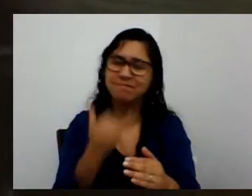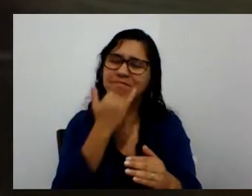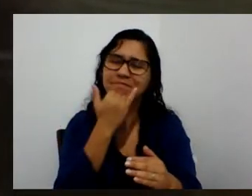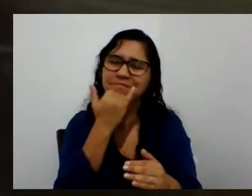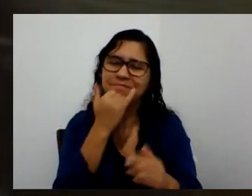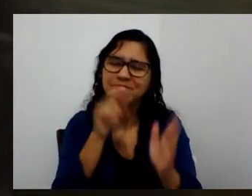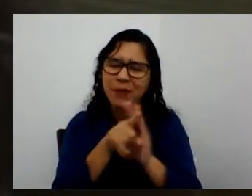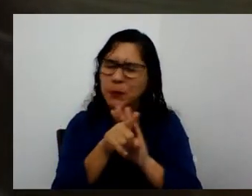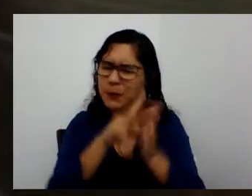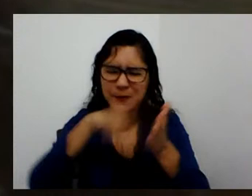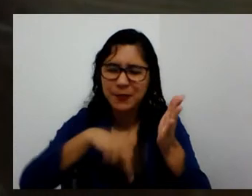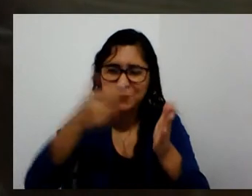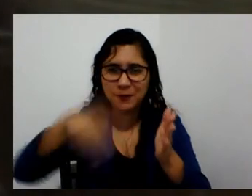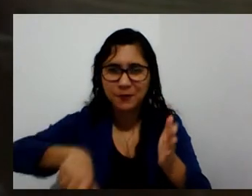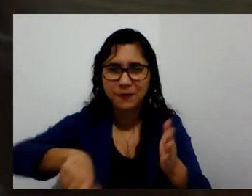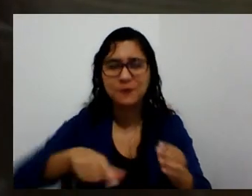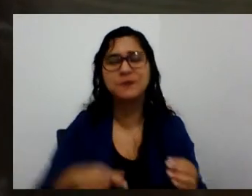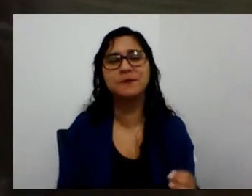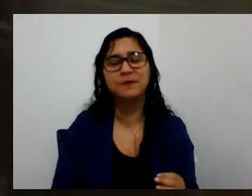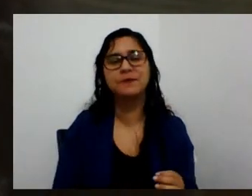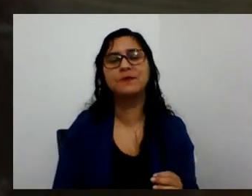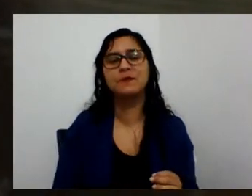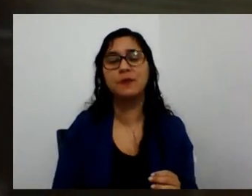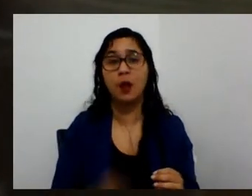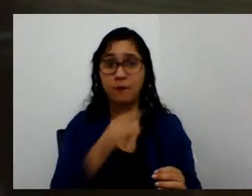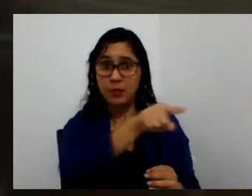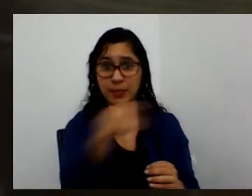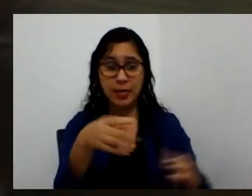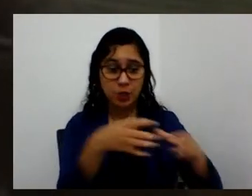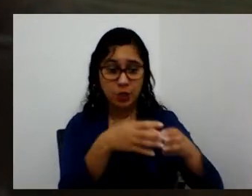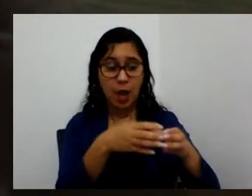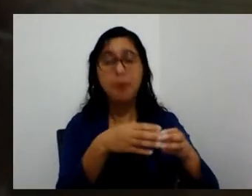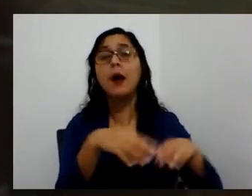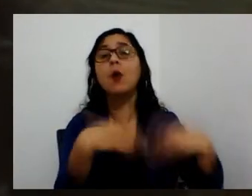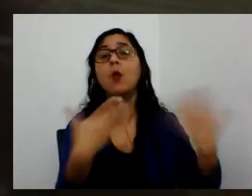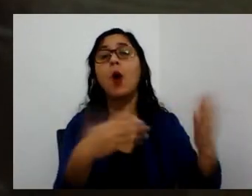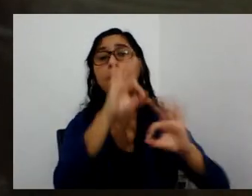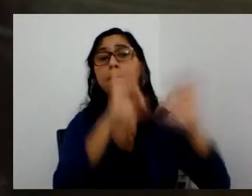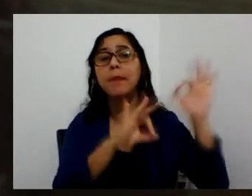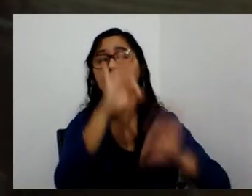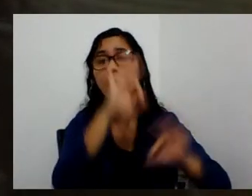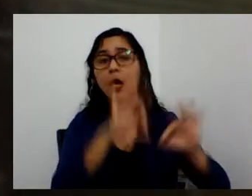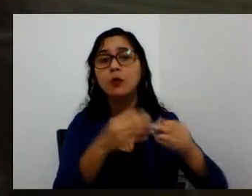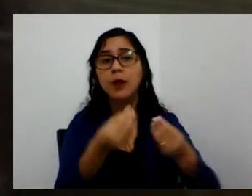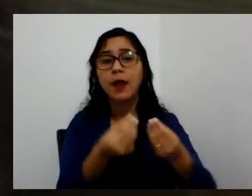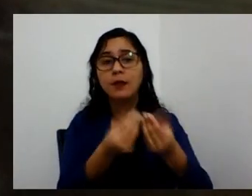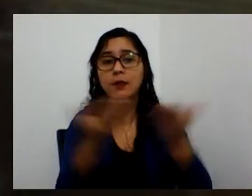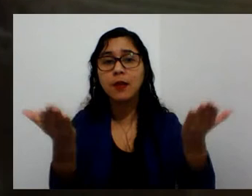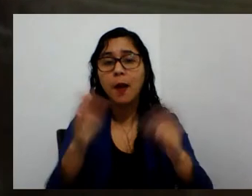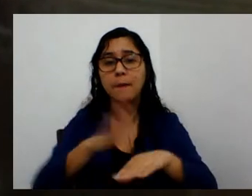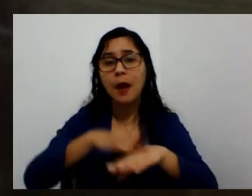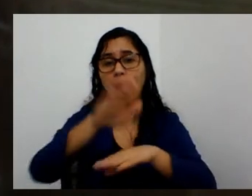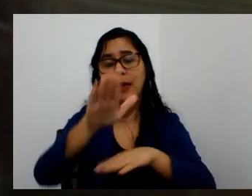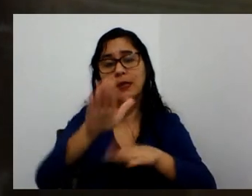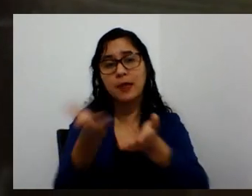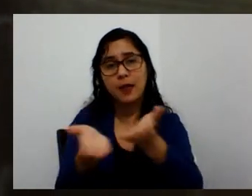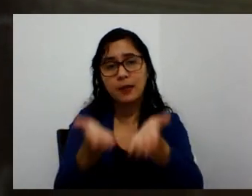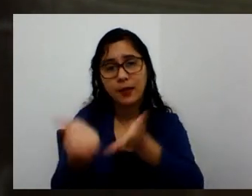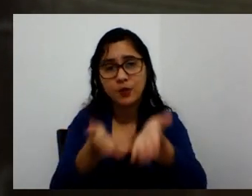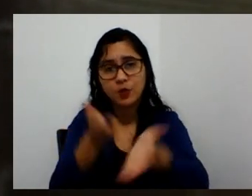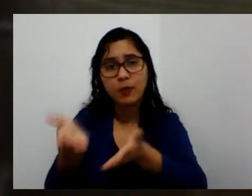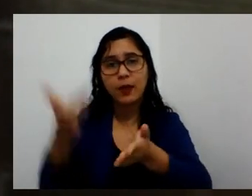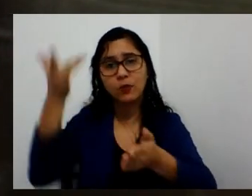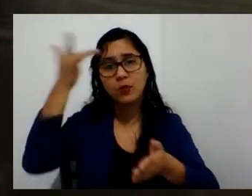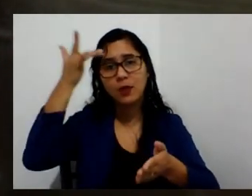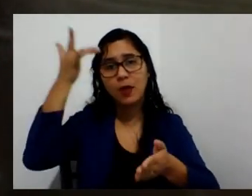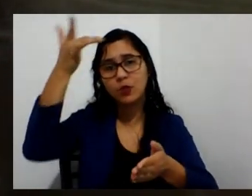vou começar de novo. Quais planos as chapas possuem para viabilizar e aumentar o acesso aos atendimentos de serviços de saúde mental